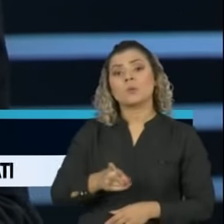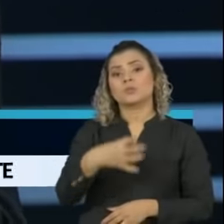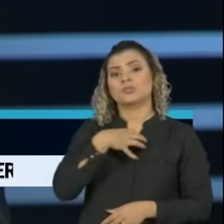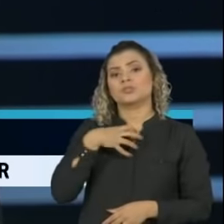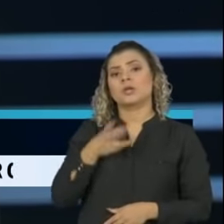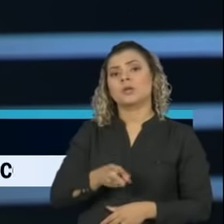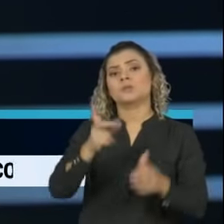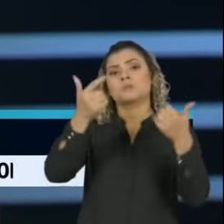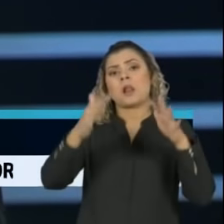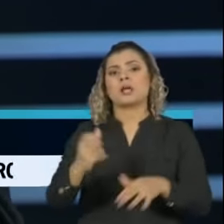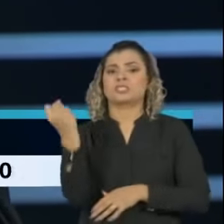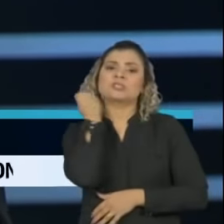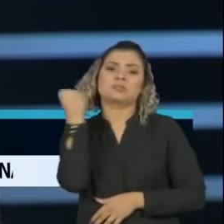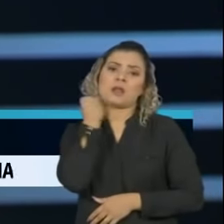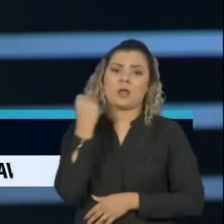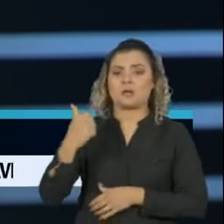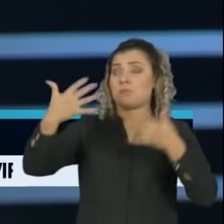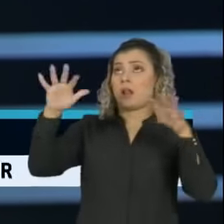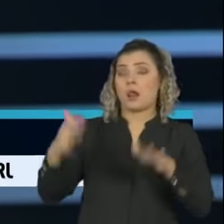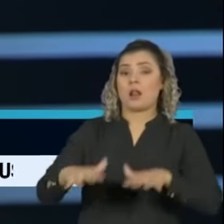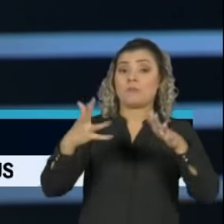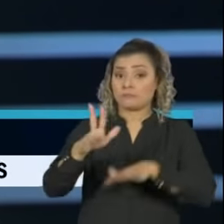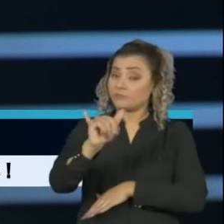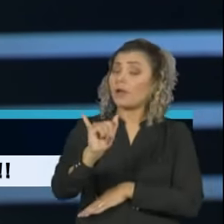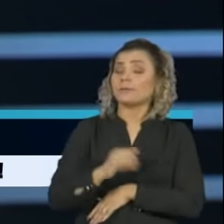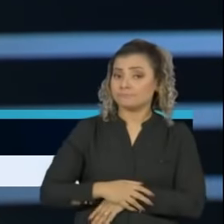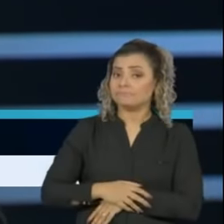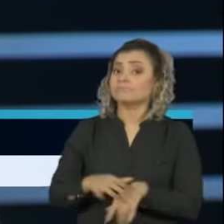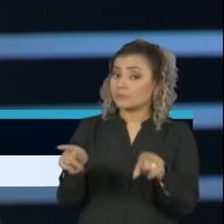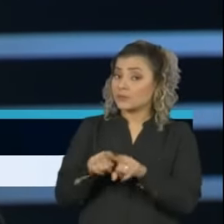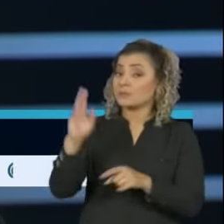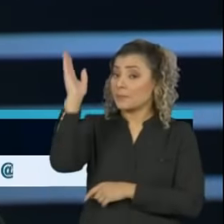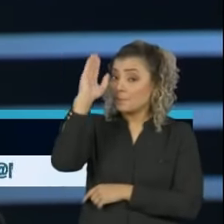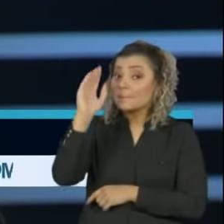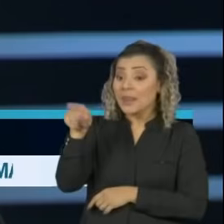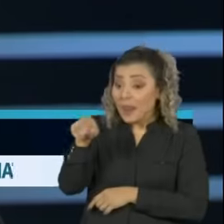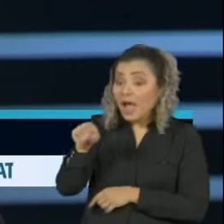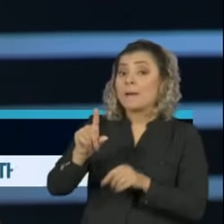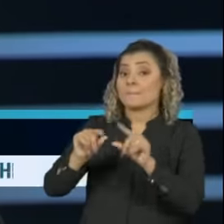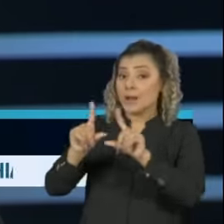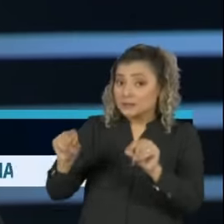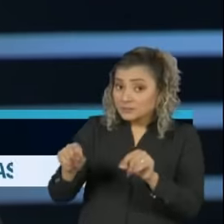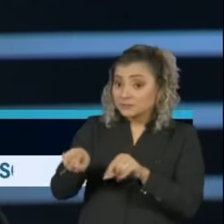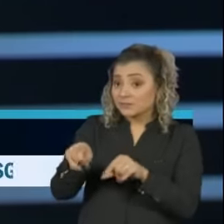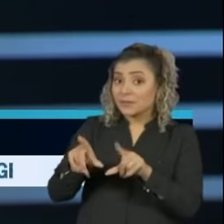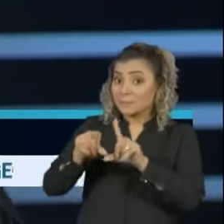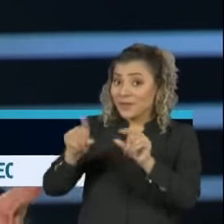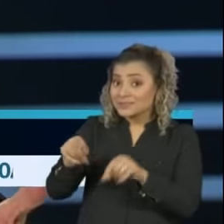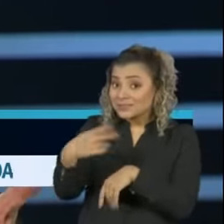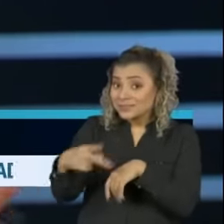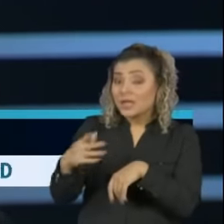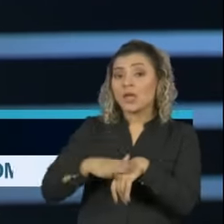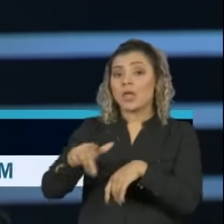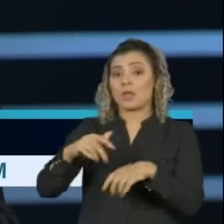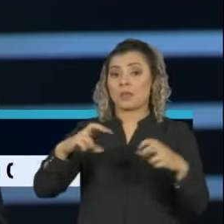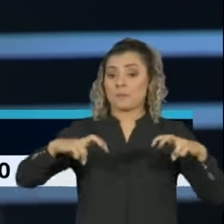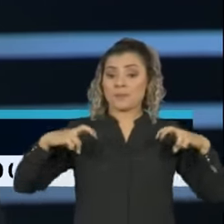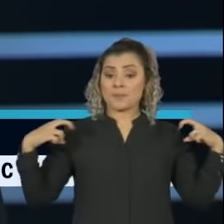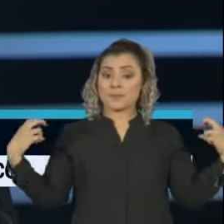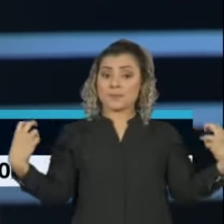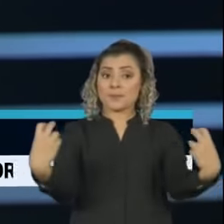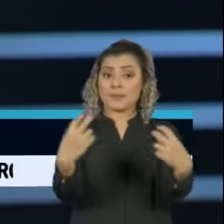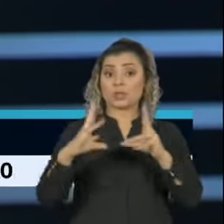situação num estresse. E o que vai acontecer é que a próprio Brasília, a enturragem dele, como você falou, quem está em volta dele, vai